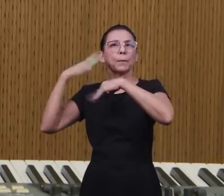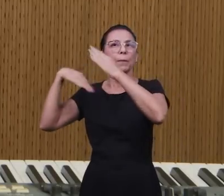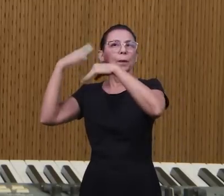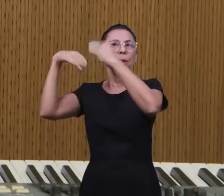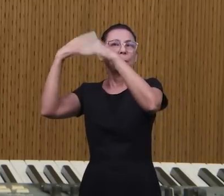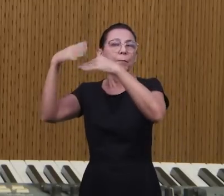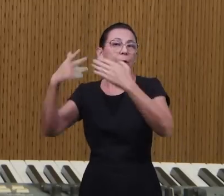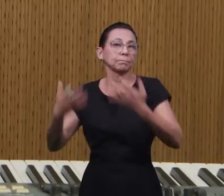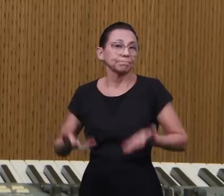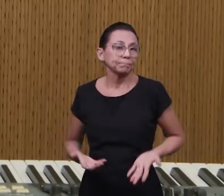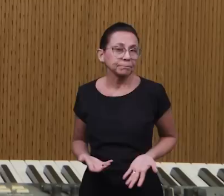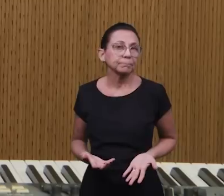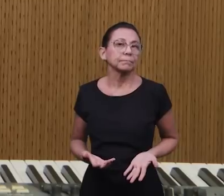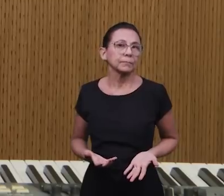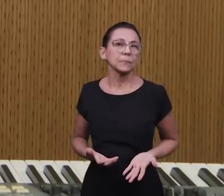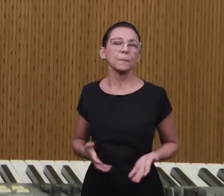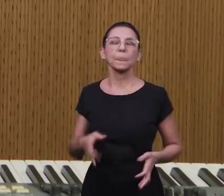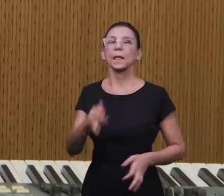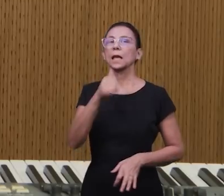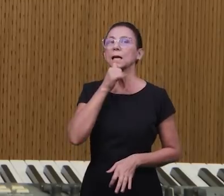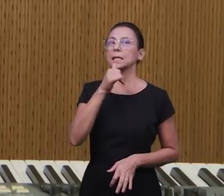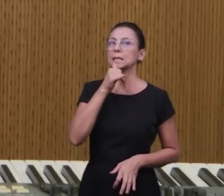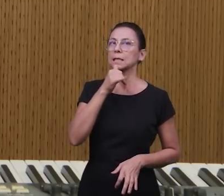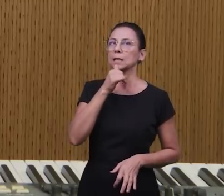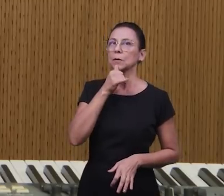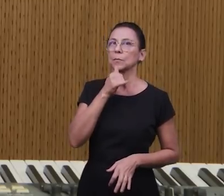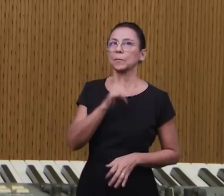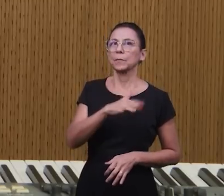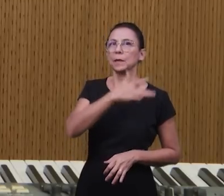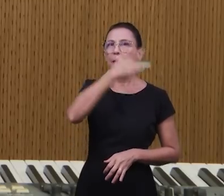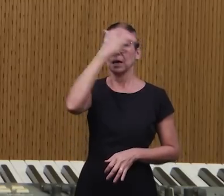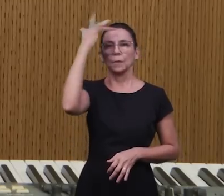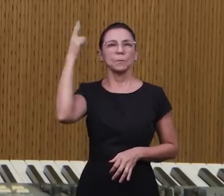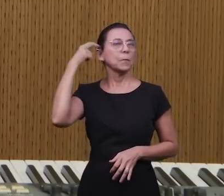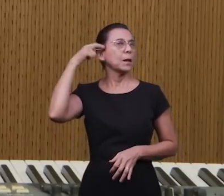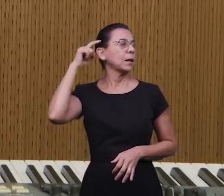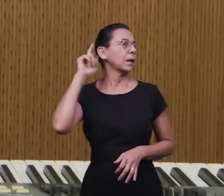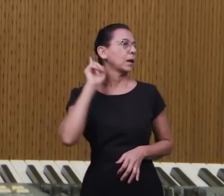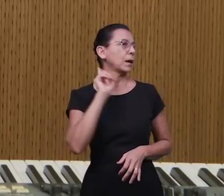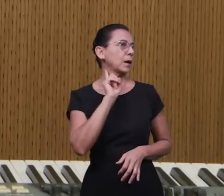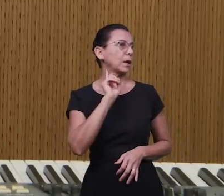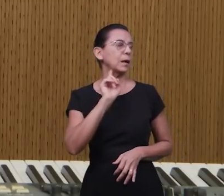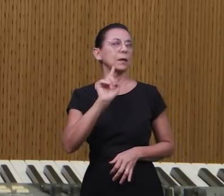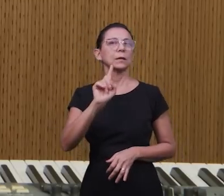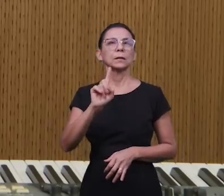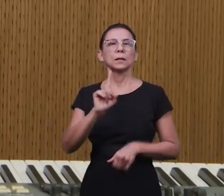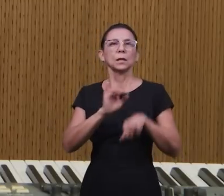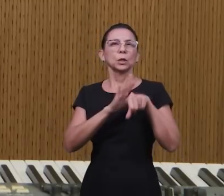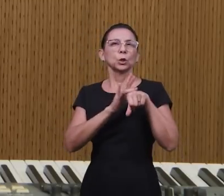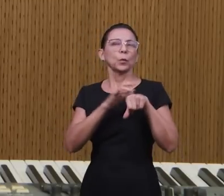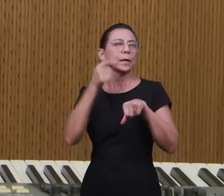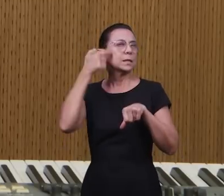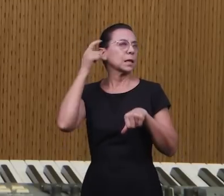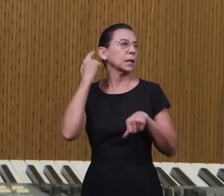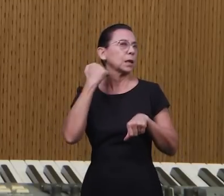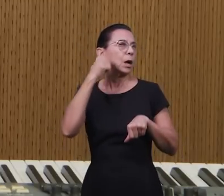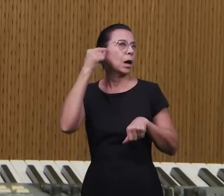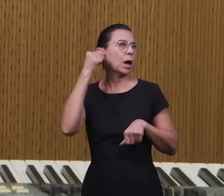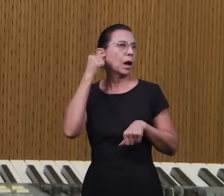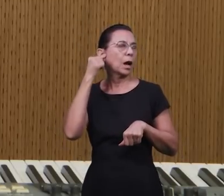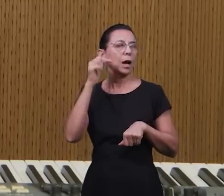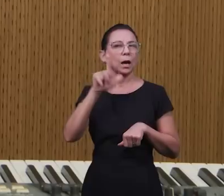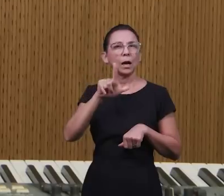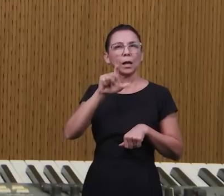até mesmo, exemplo, pessoas que têm labirintite, elas têm mais facilidade de ficar tontas, também pode